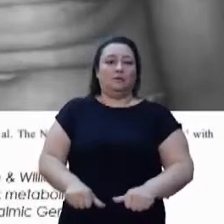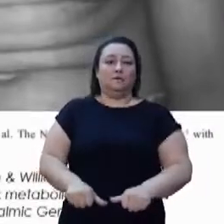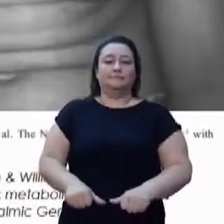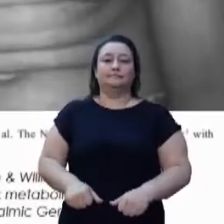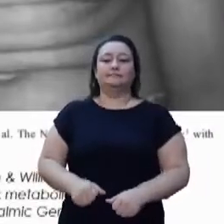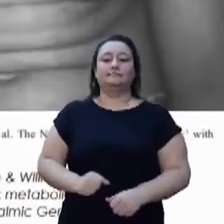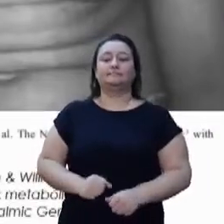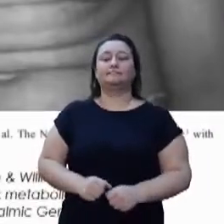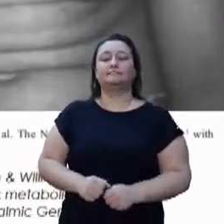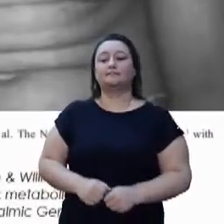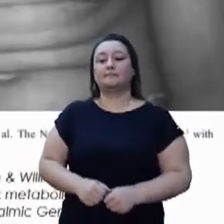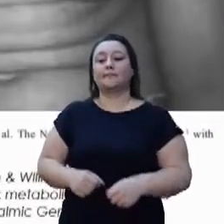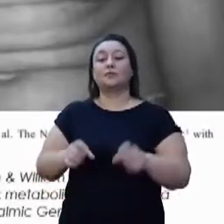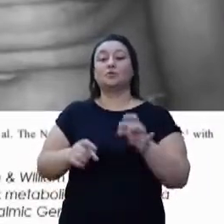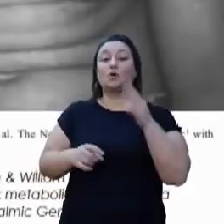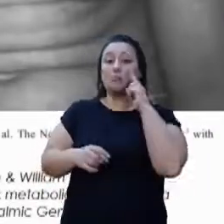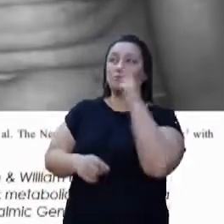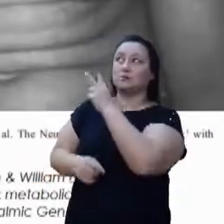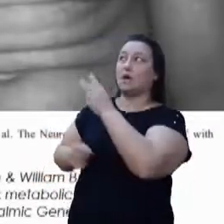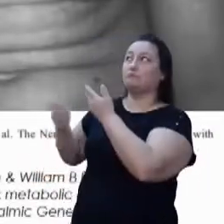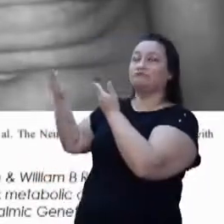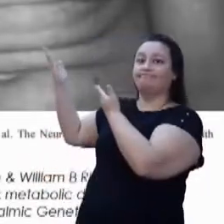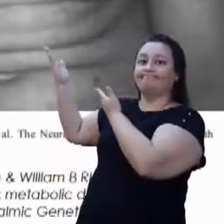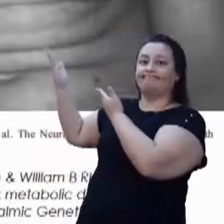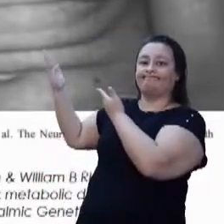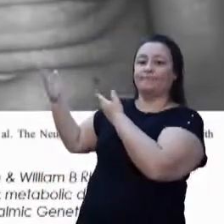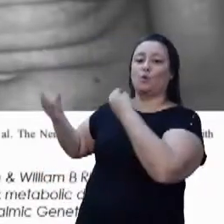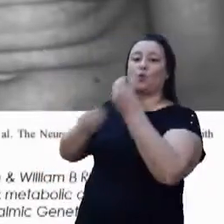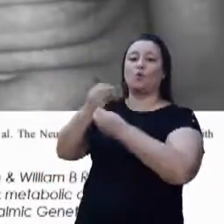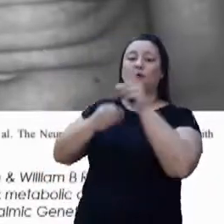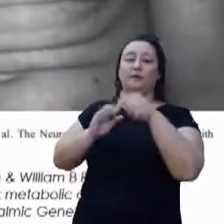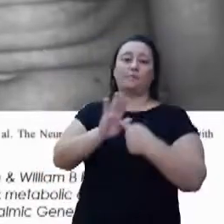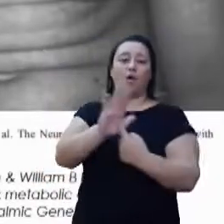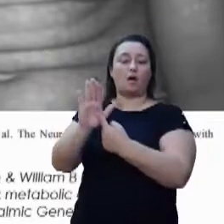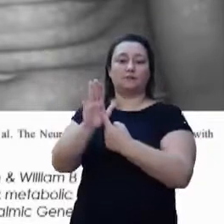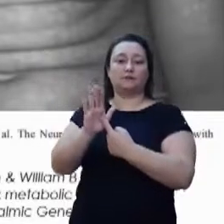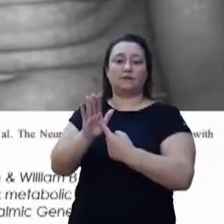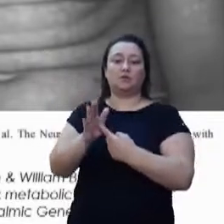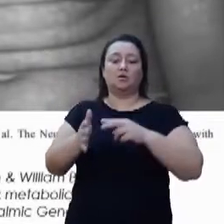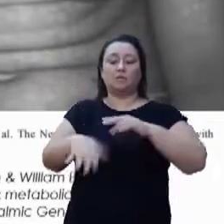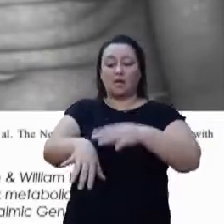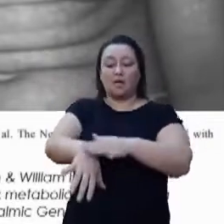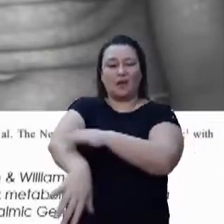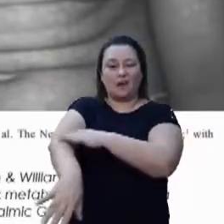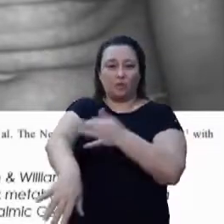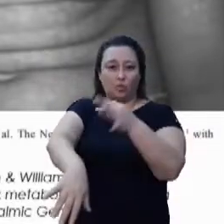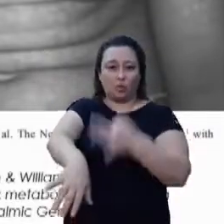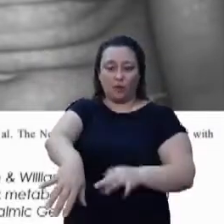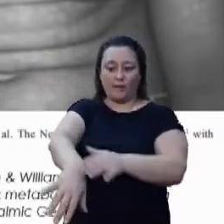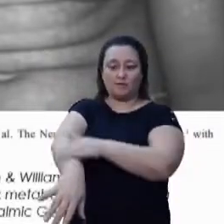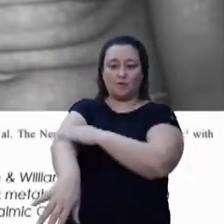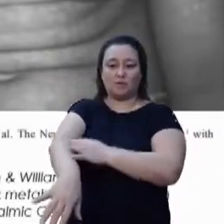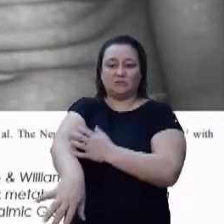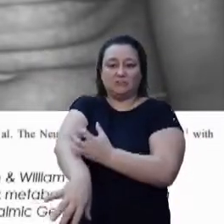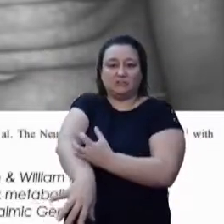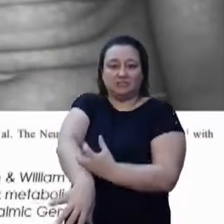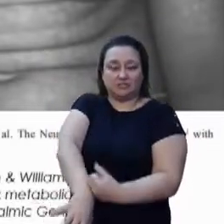Então, só exemplificando algumas imagens em relação à ictiose, então esse aspecto